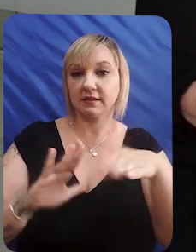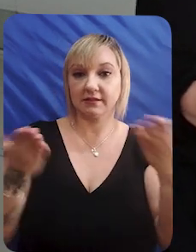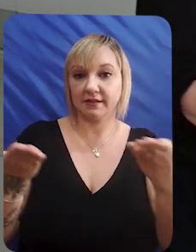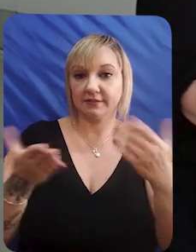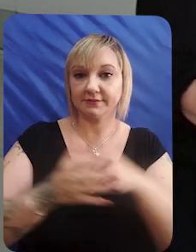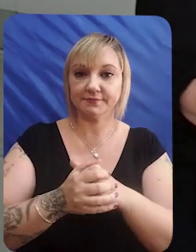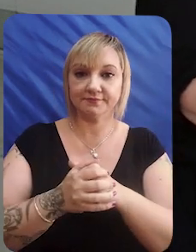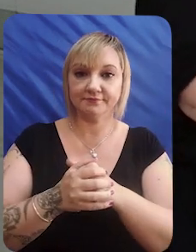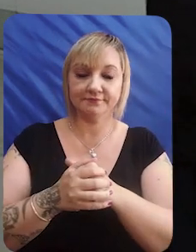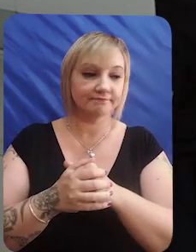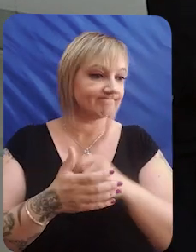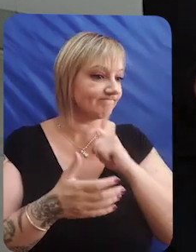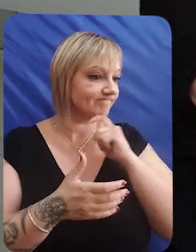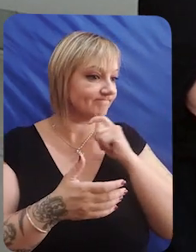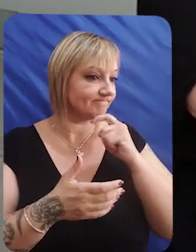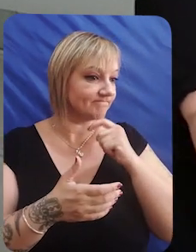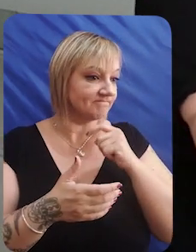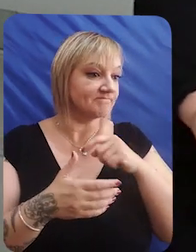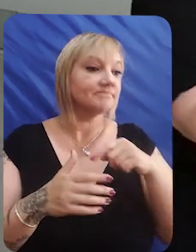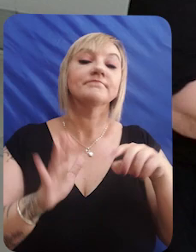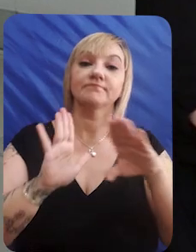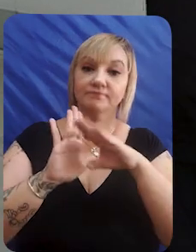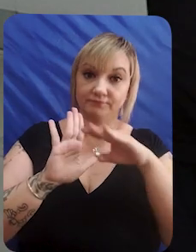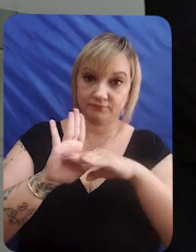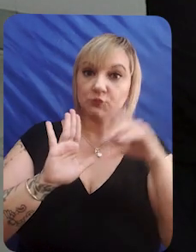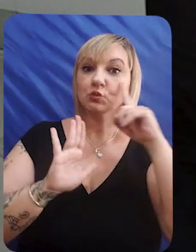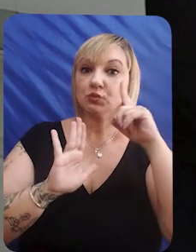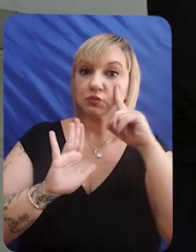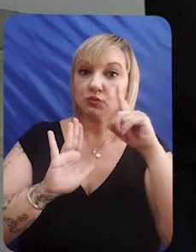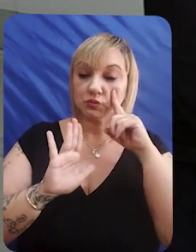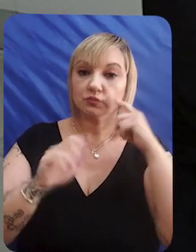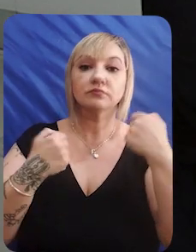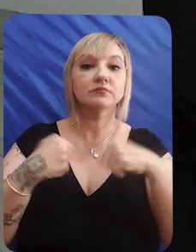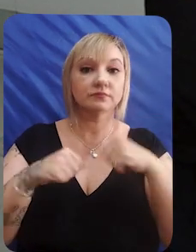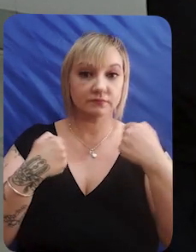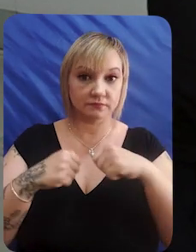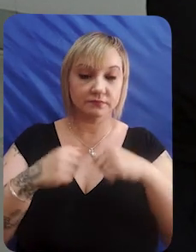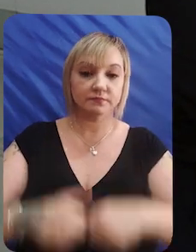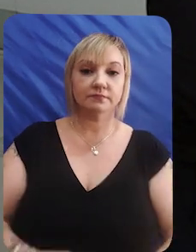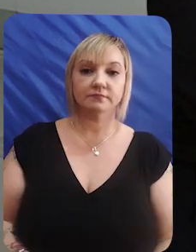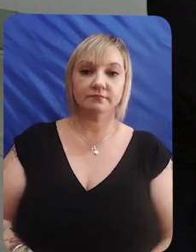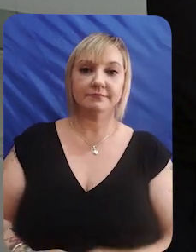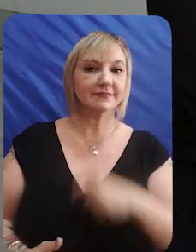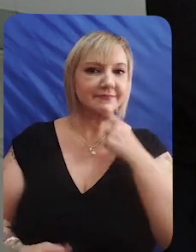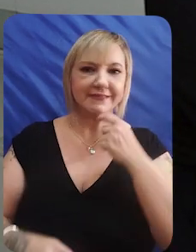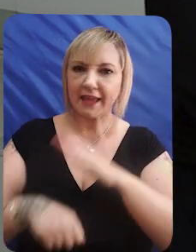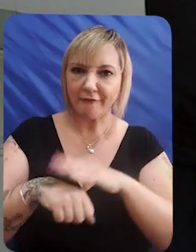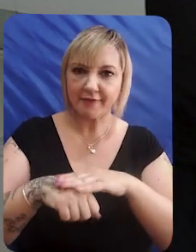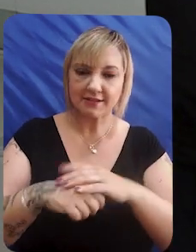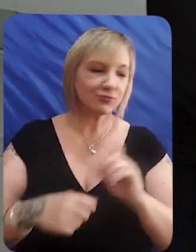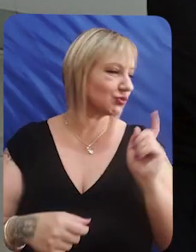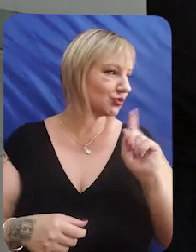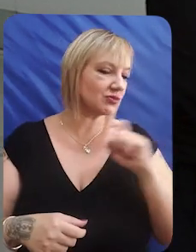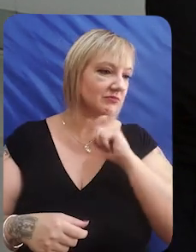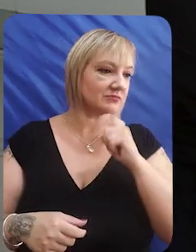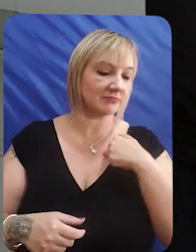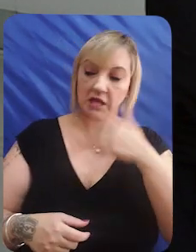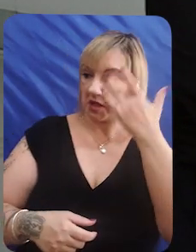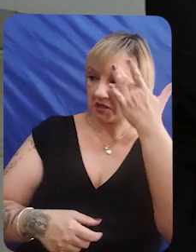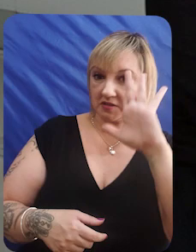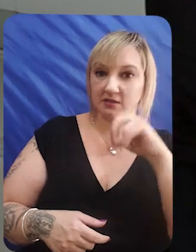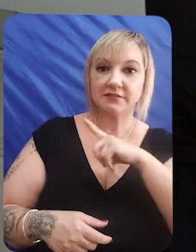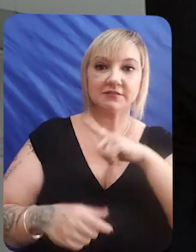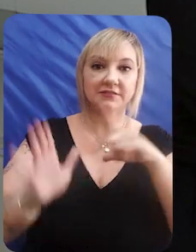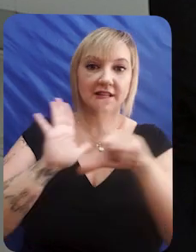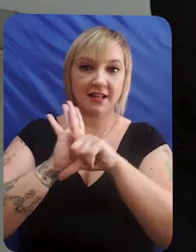tarde. Teria que ter, pela lei, todos os dias, em todas as sessões. Em todas as Mas ninguém faz isso. Ninguém faz isso. Eu nem sabia que